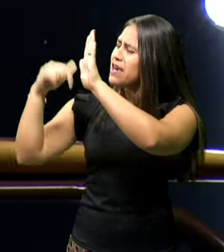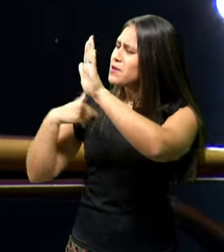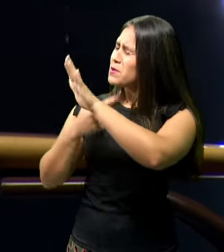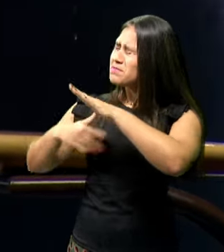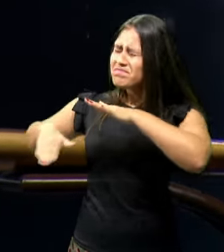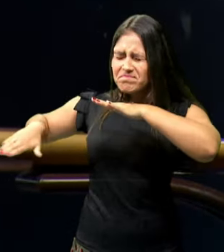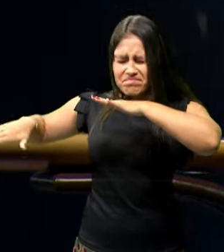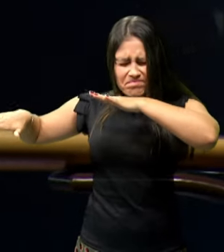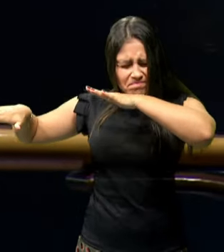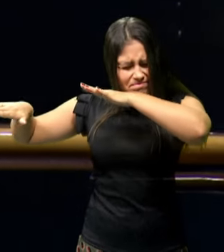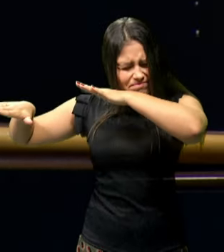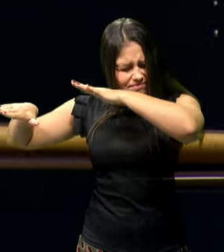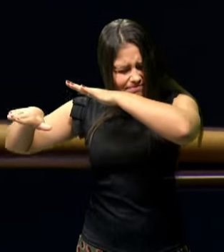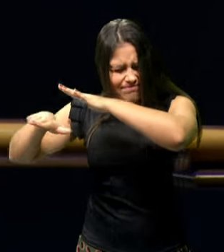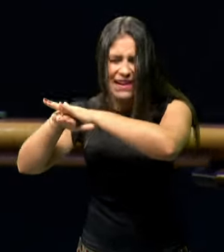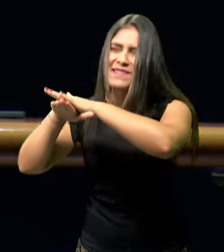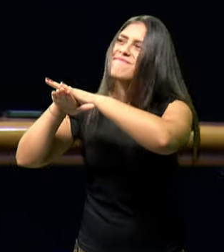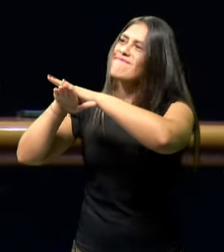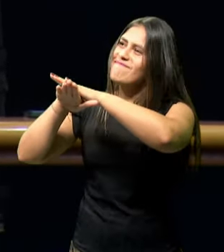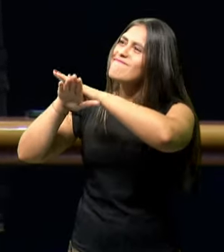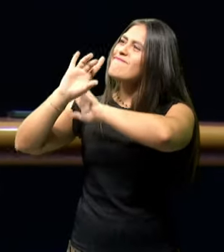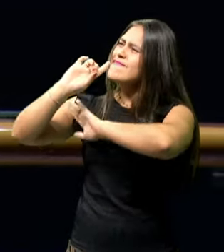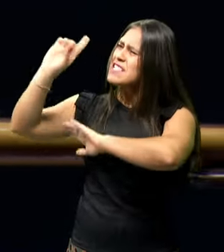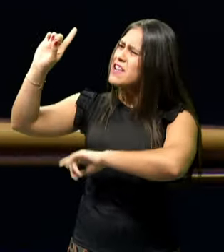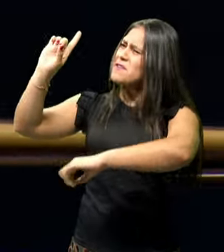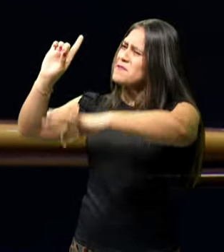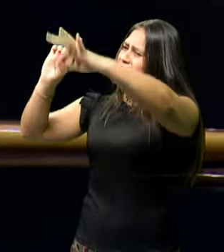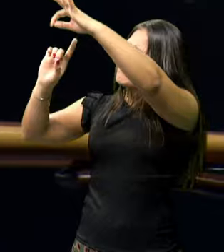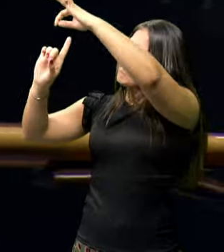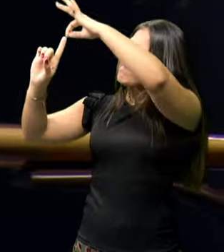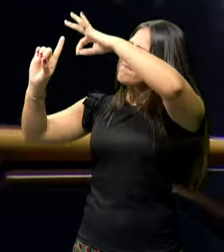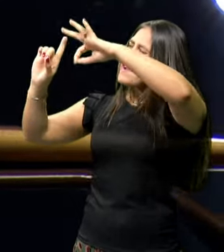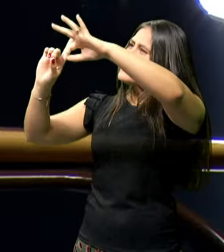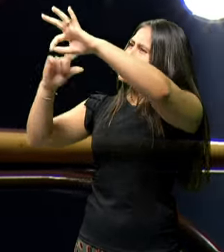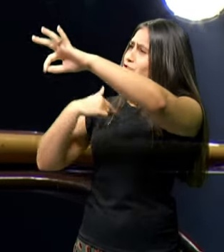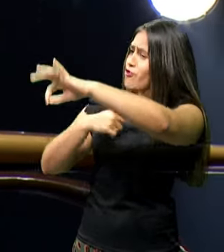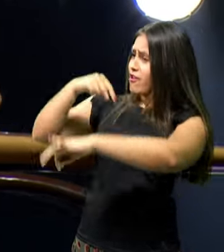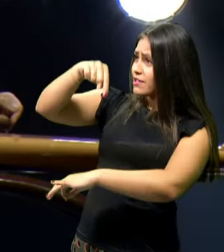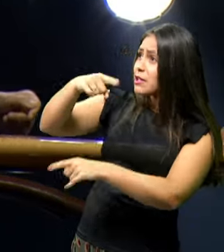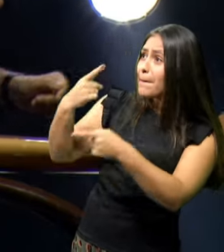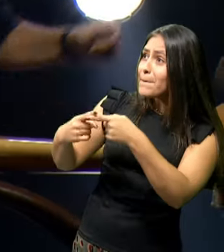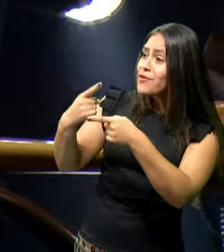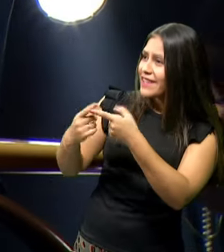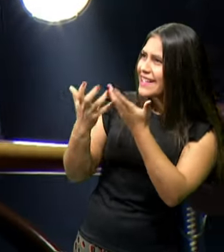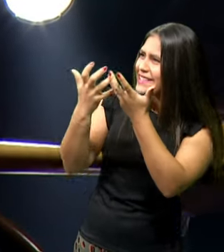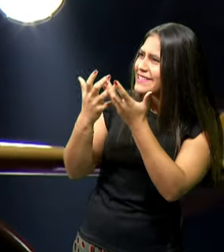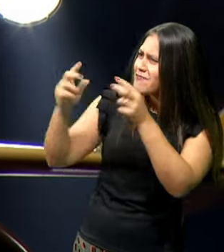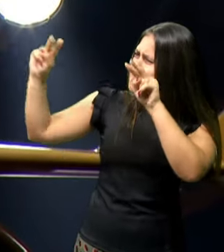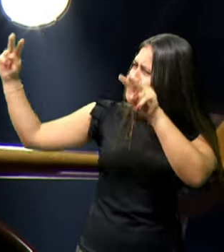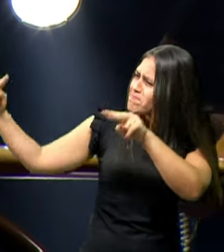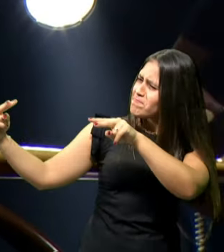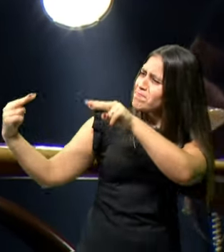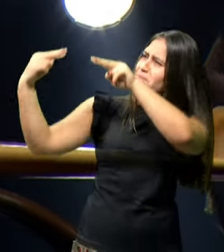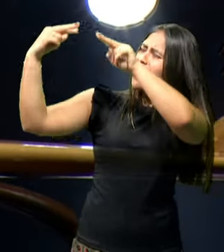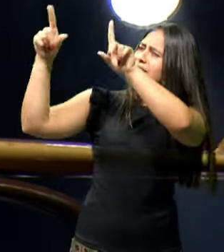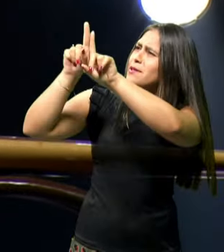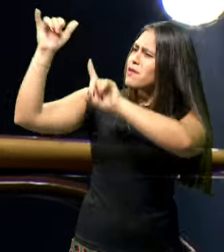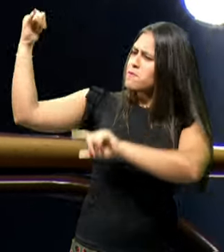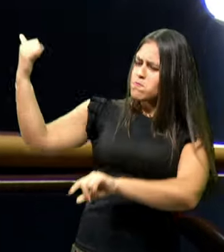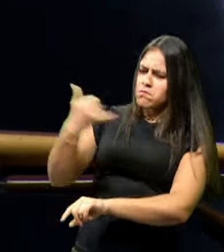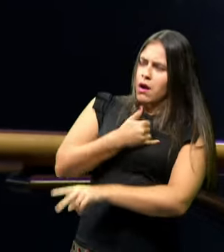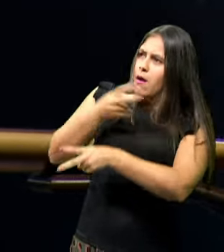Seu santuário. Espírito Santo de Deus, viemos para Te ver aqui, Jesus, para ouvir a Tua voz,